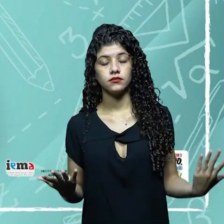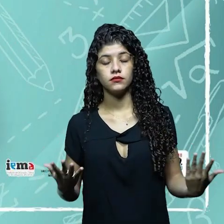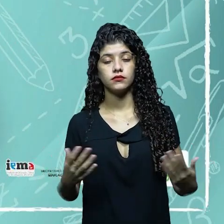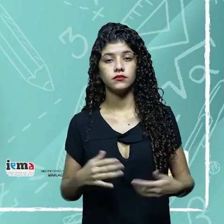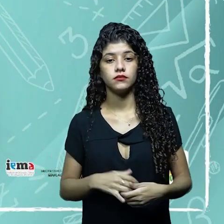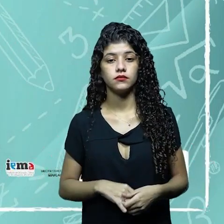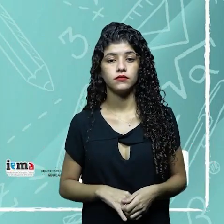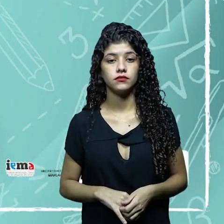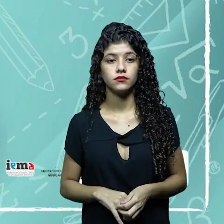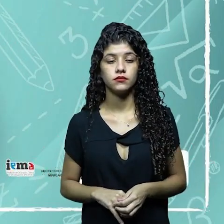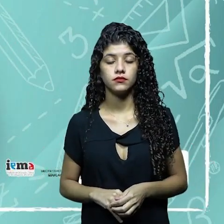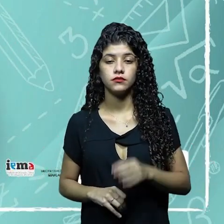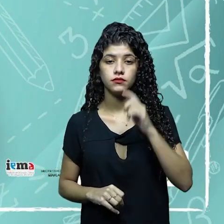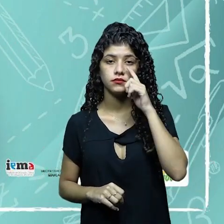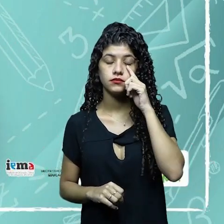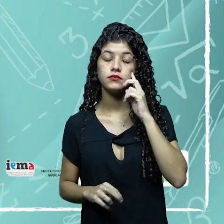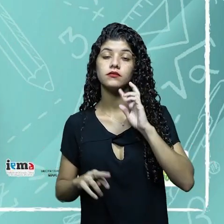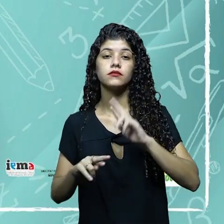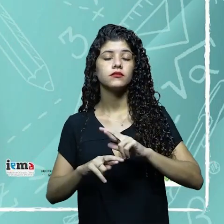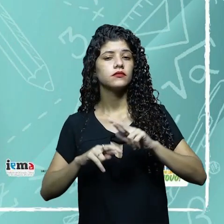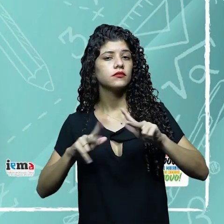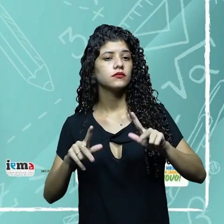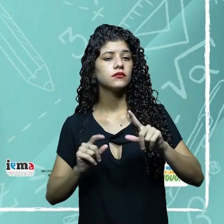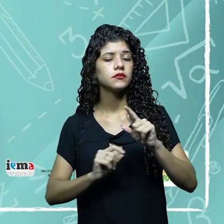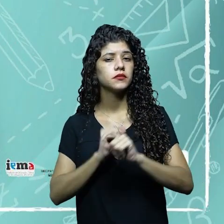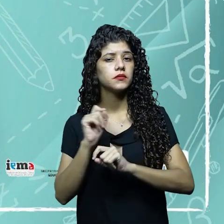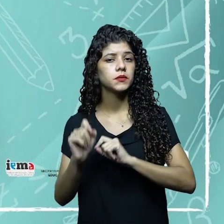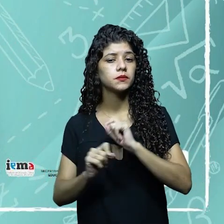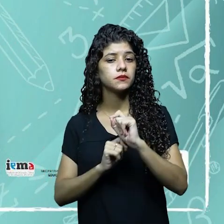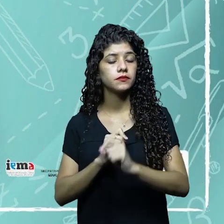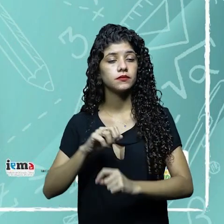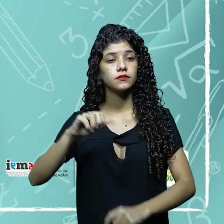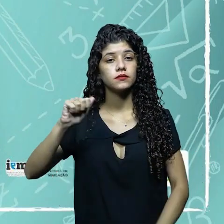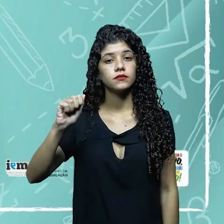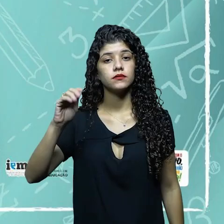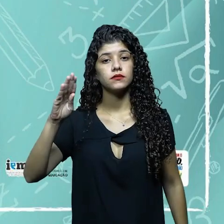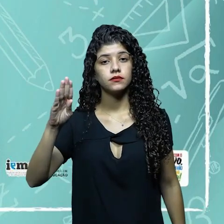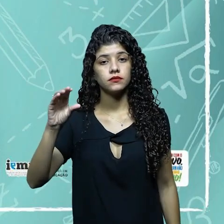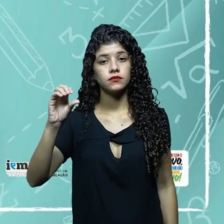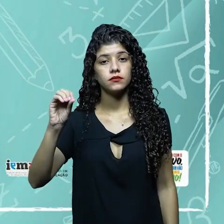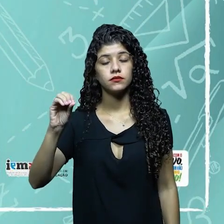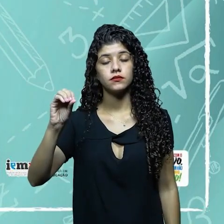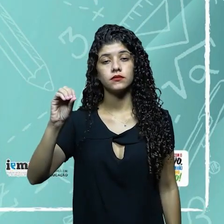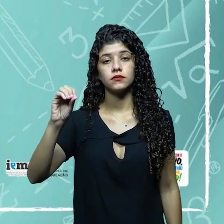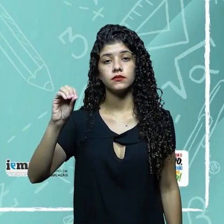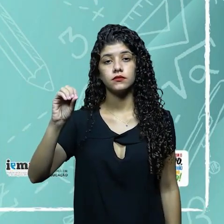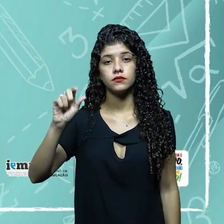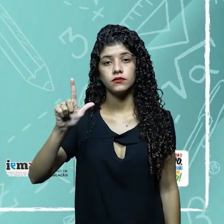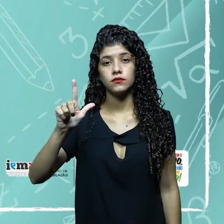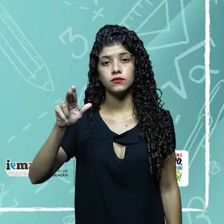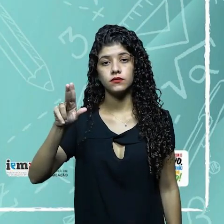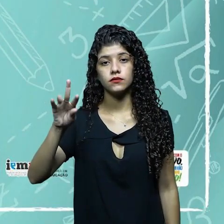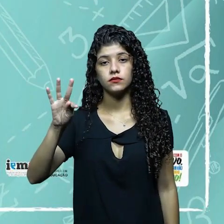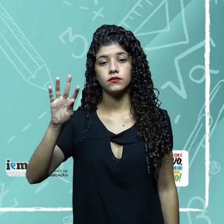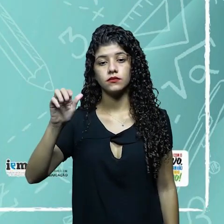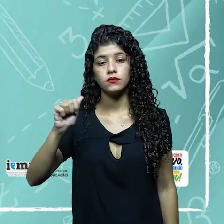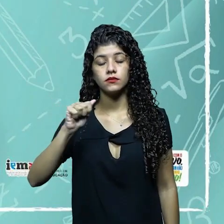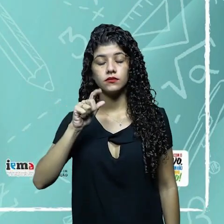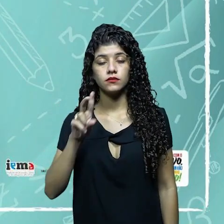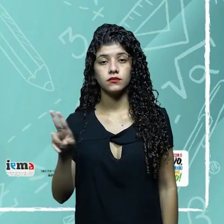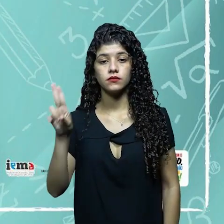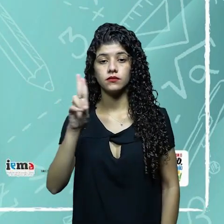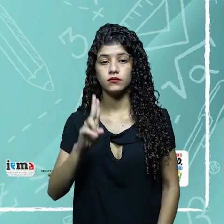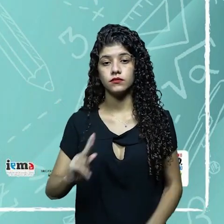a diferença da absoluta para a coordenada é que a absoluta, teoricamente, ela vai usar as próprias referências do